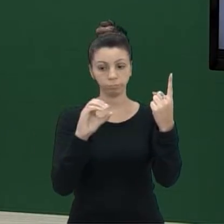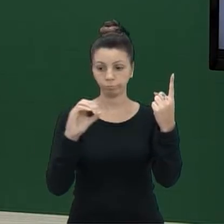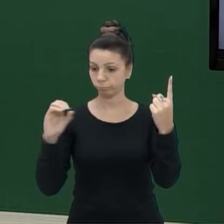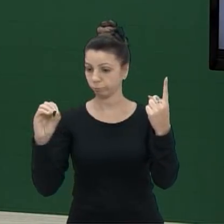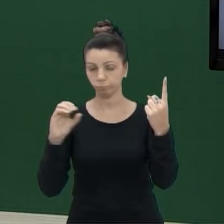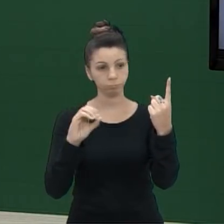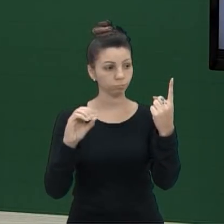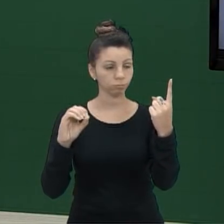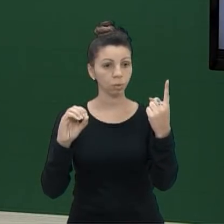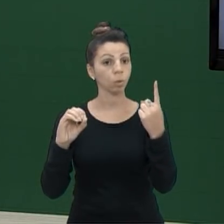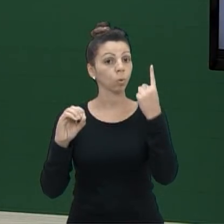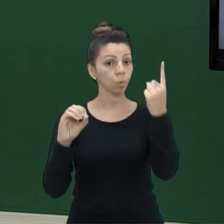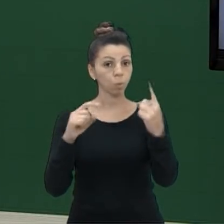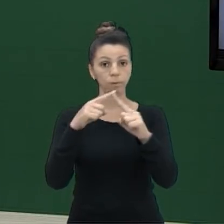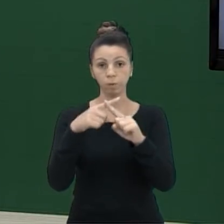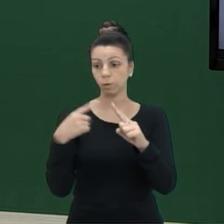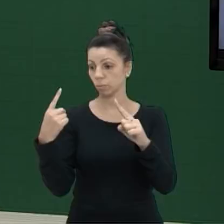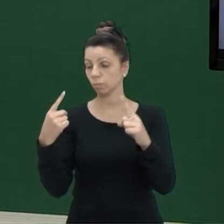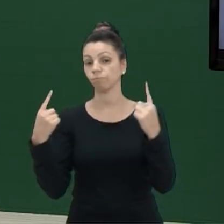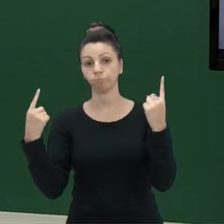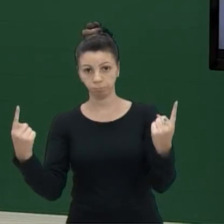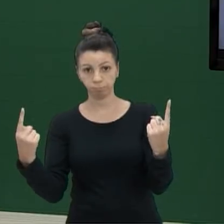1, 4. É 1.